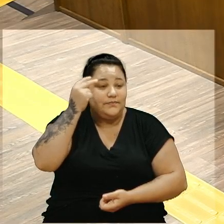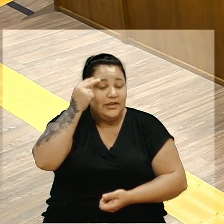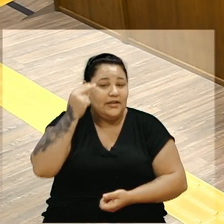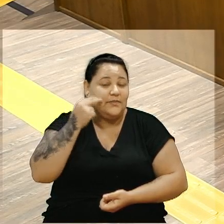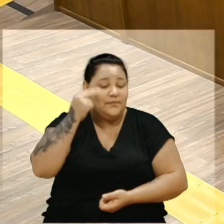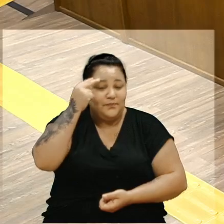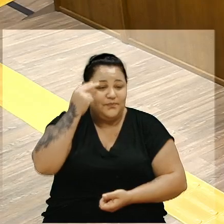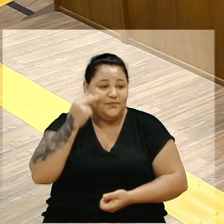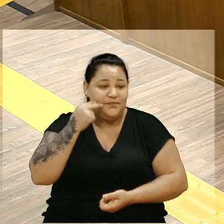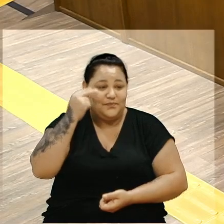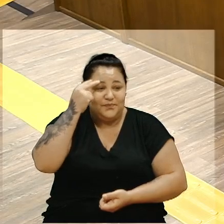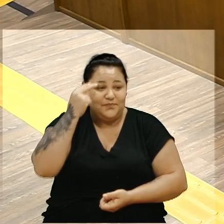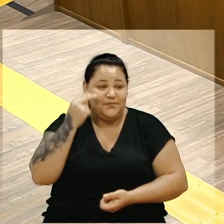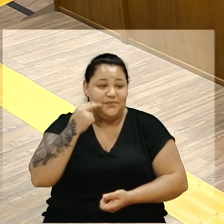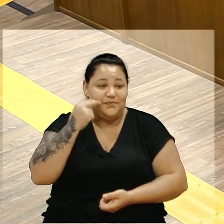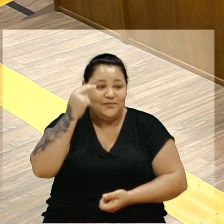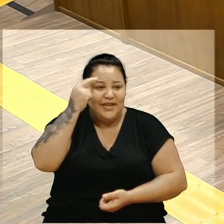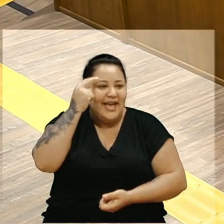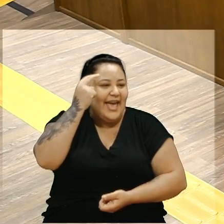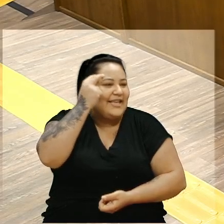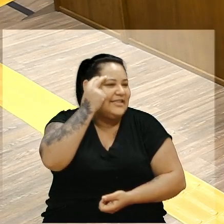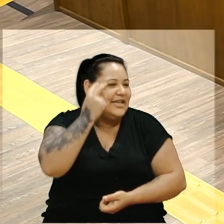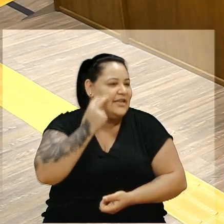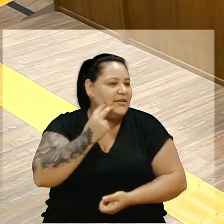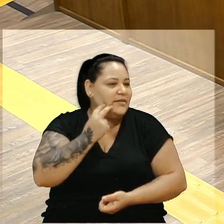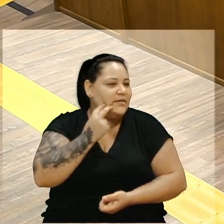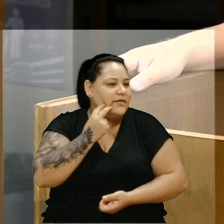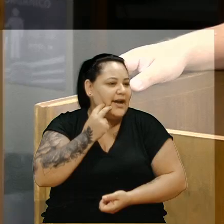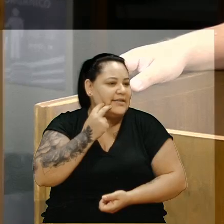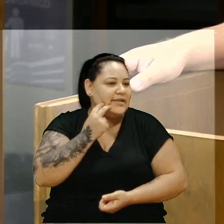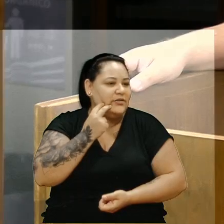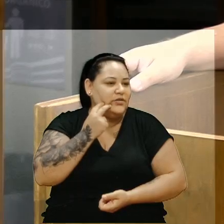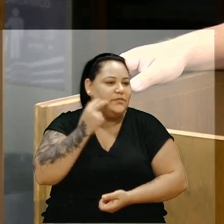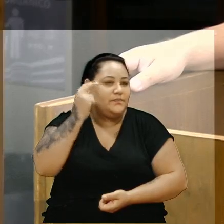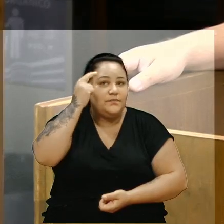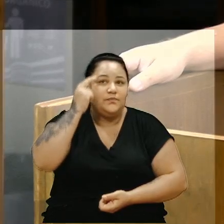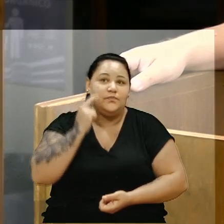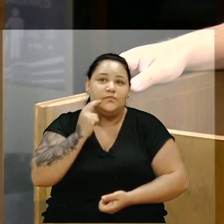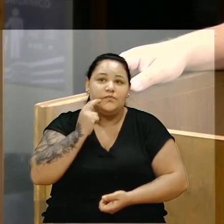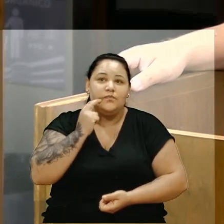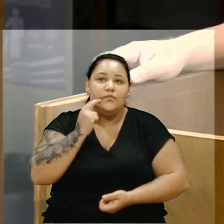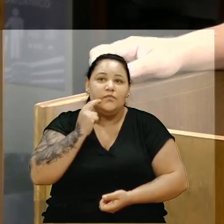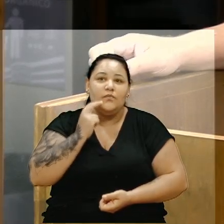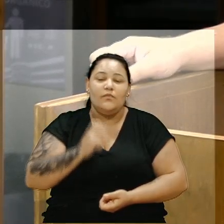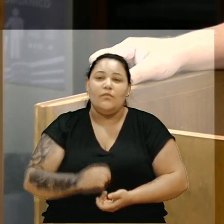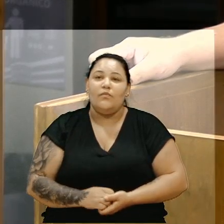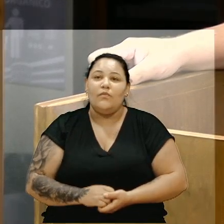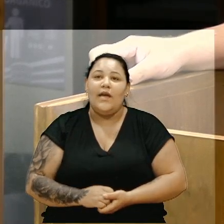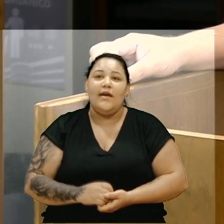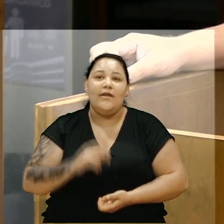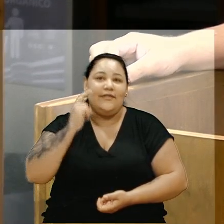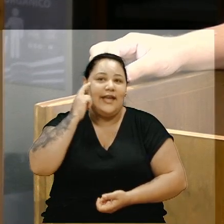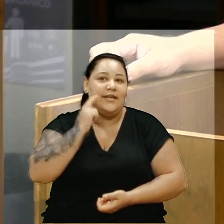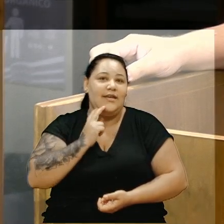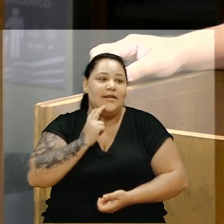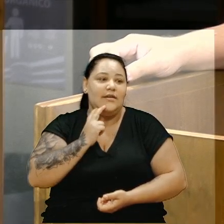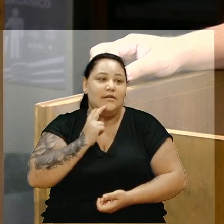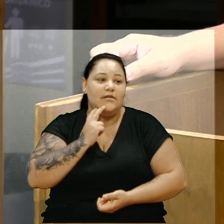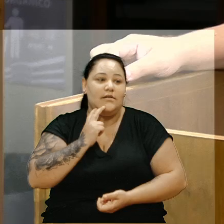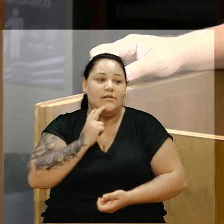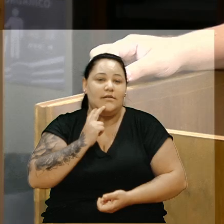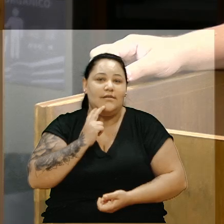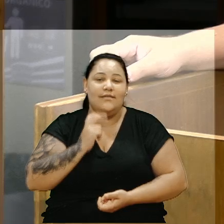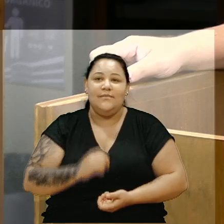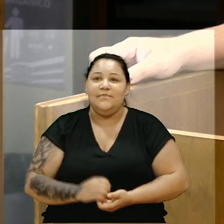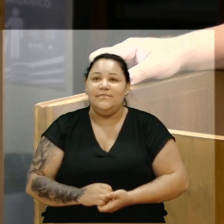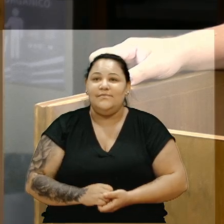Esse banquinho. Bom dia novamente, pessoal. Quero agradecer a oportunidade de estar falando aqui